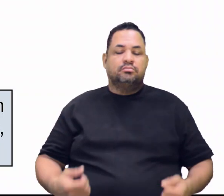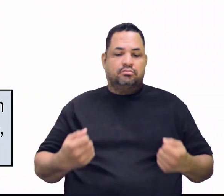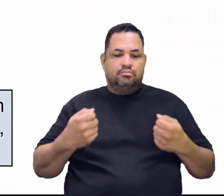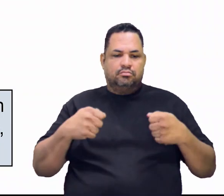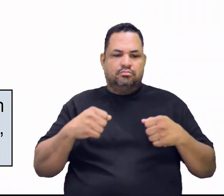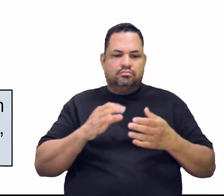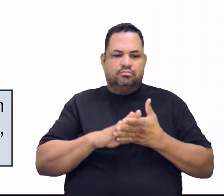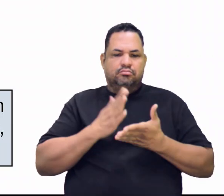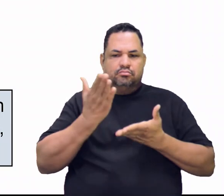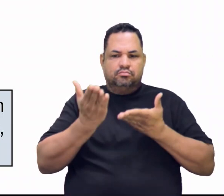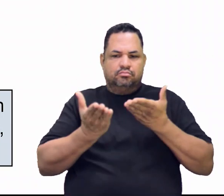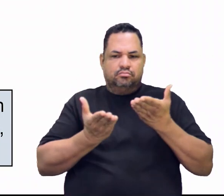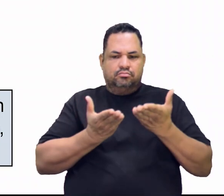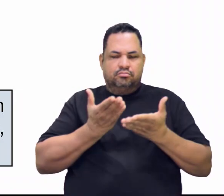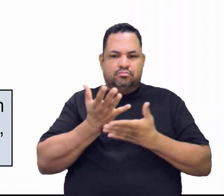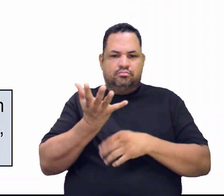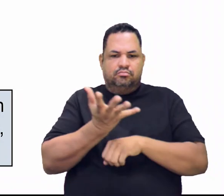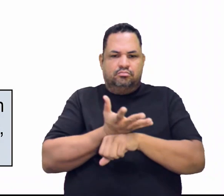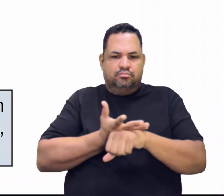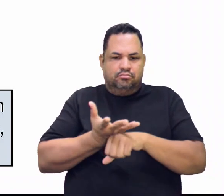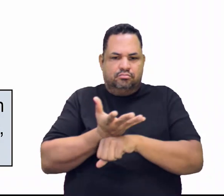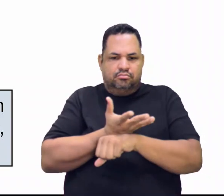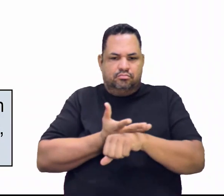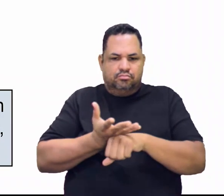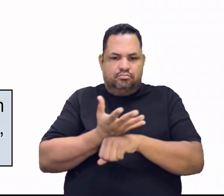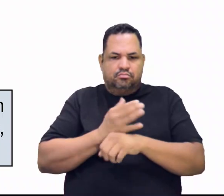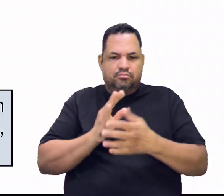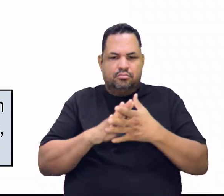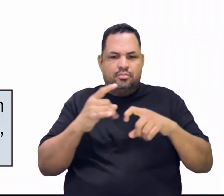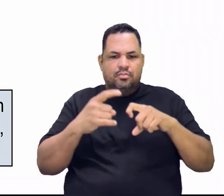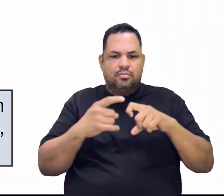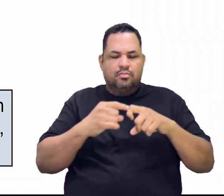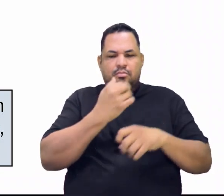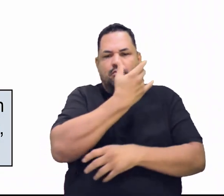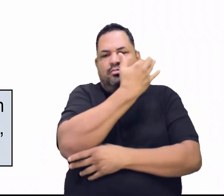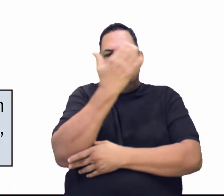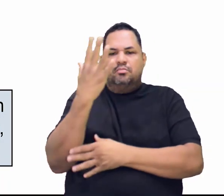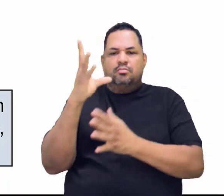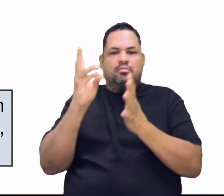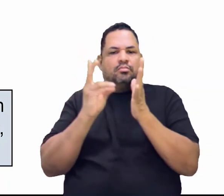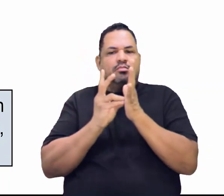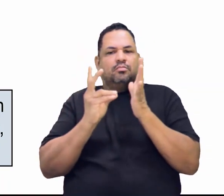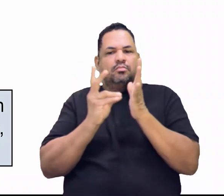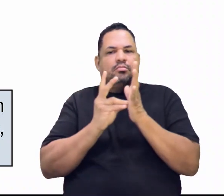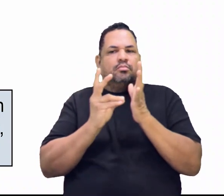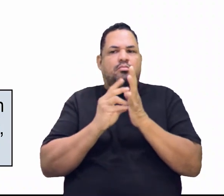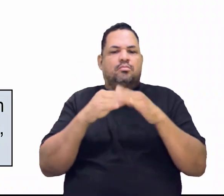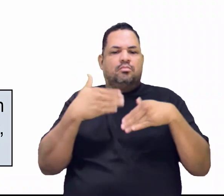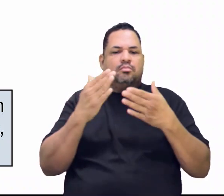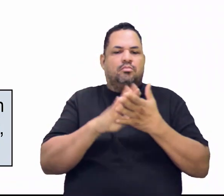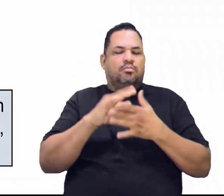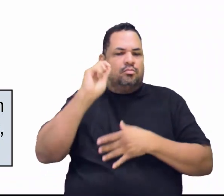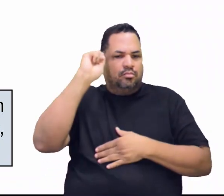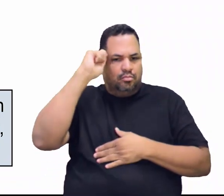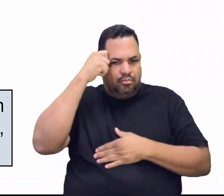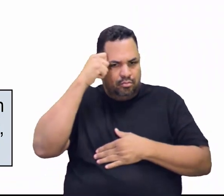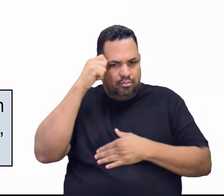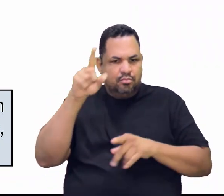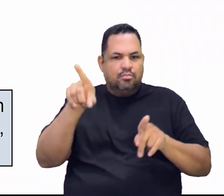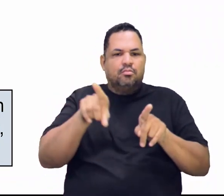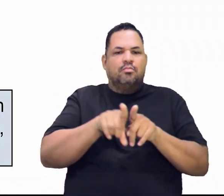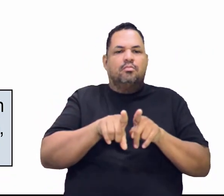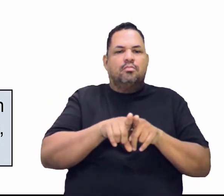poder tratar era a medicina da floresta, dos índios, dos